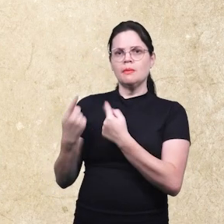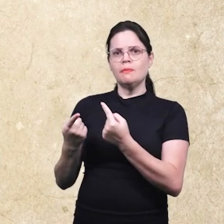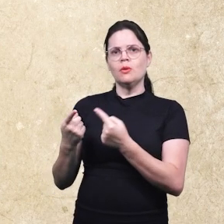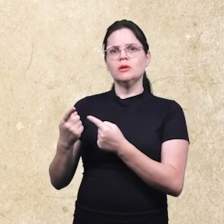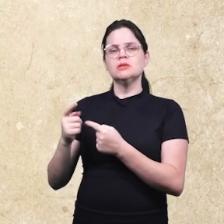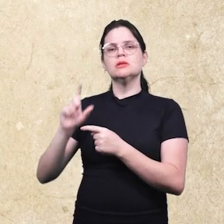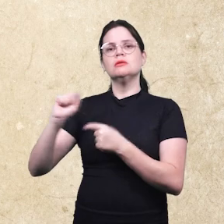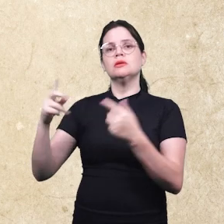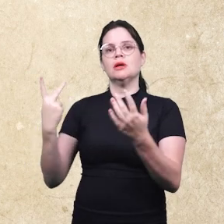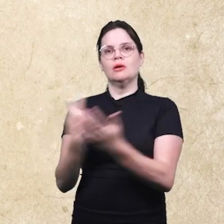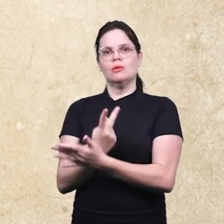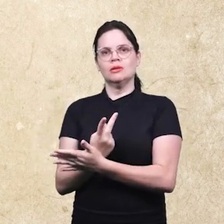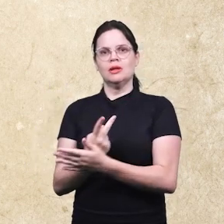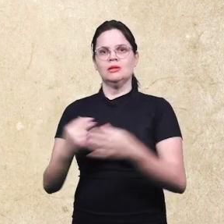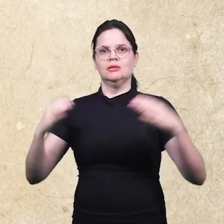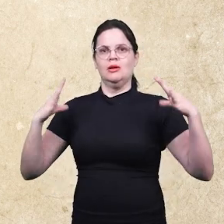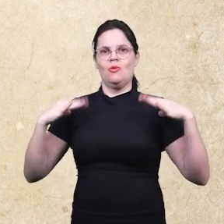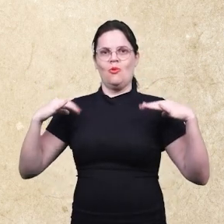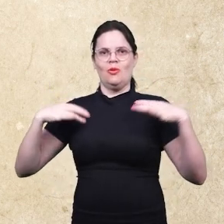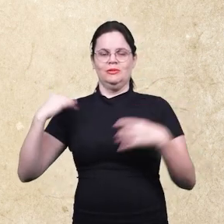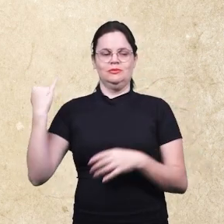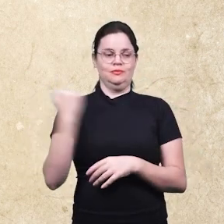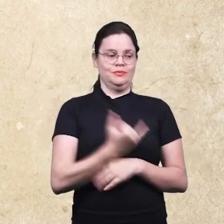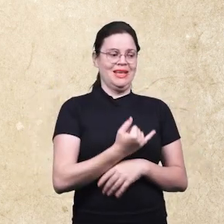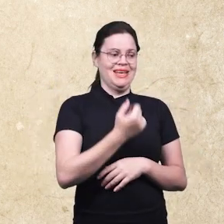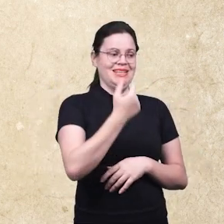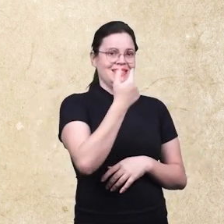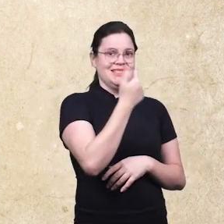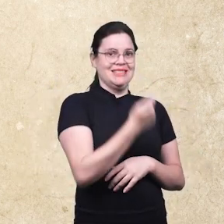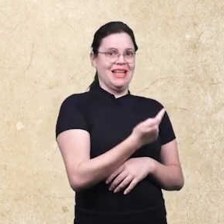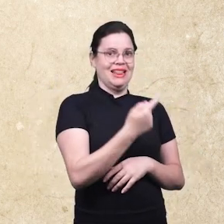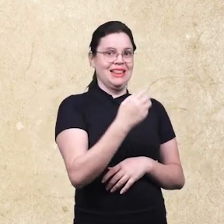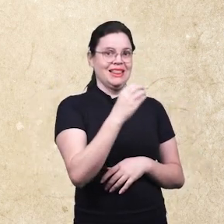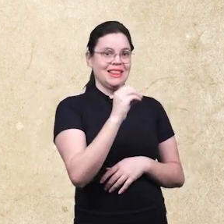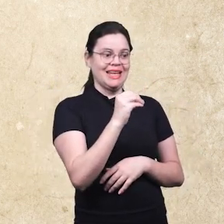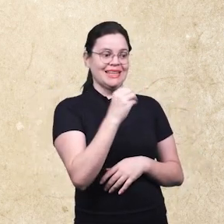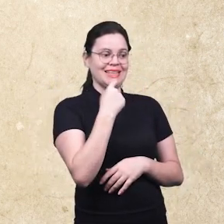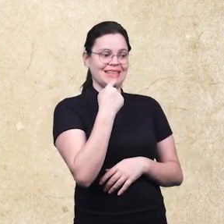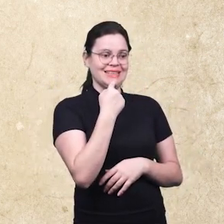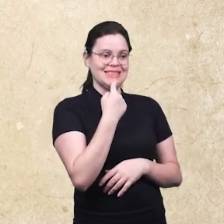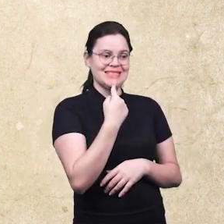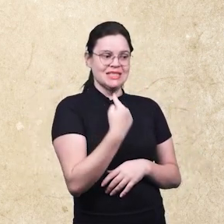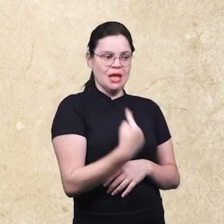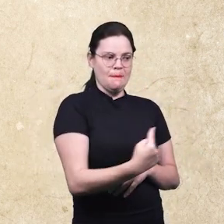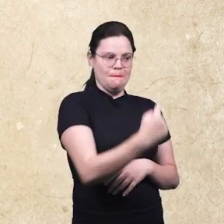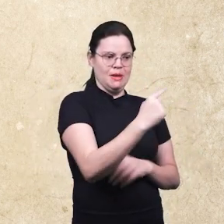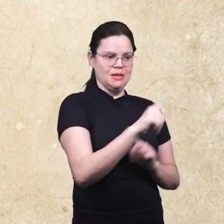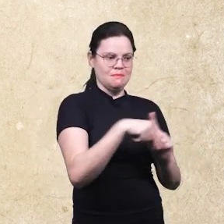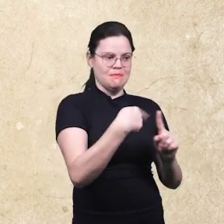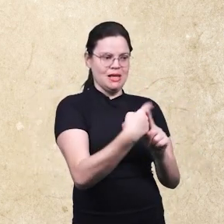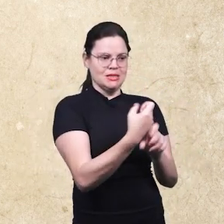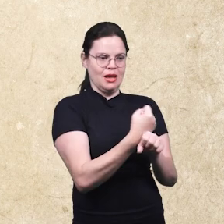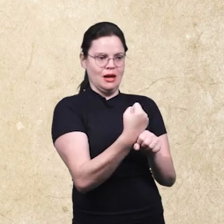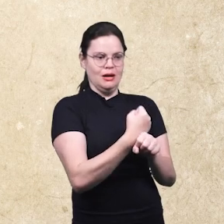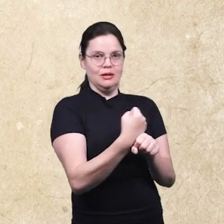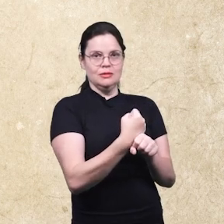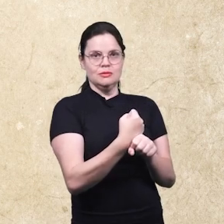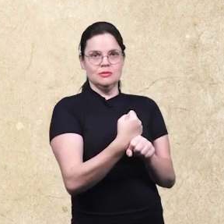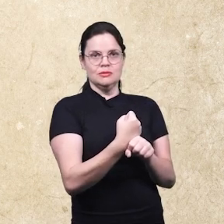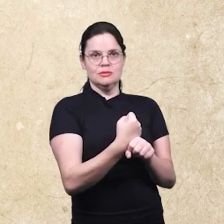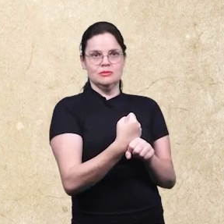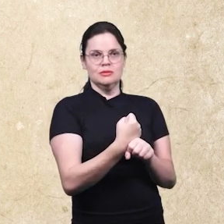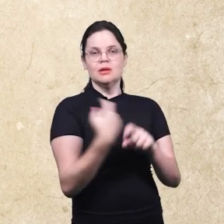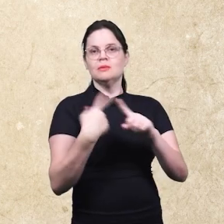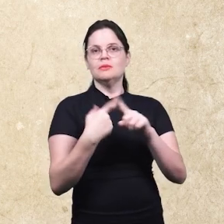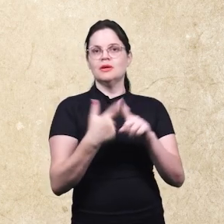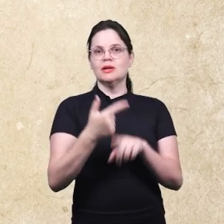linguagem bíblica também, no original são semanas de anos, 70 semanas de anos, quando nós falamos 70